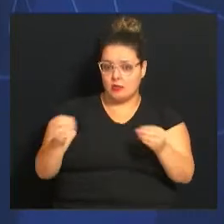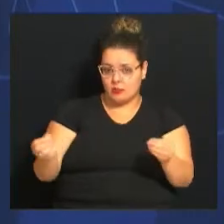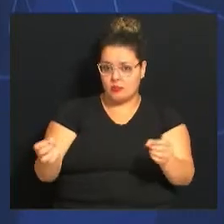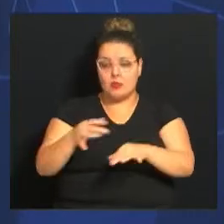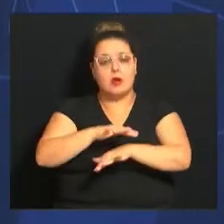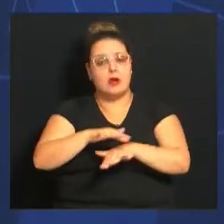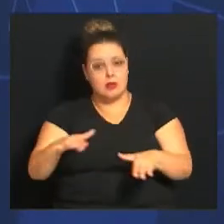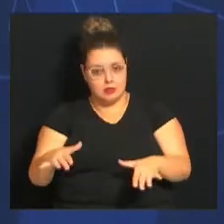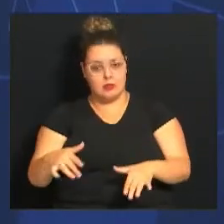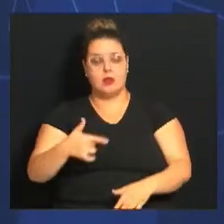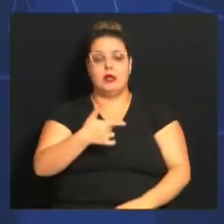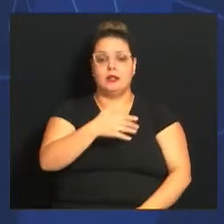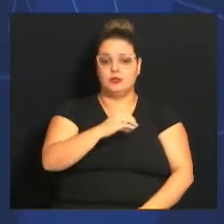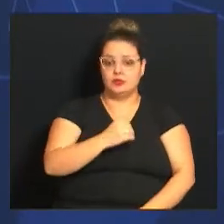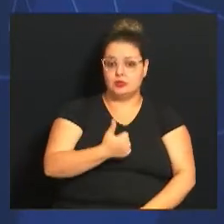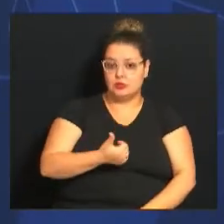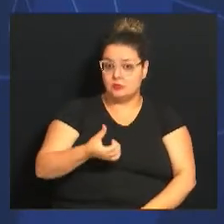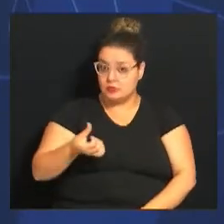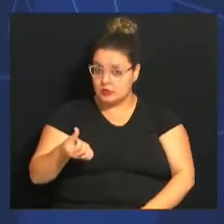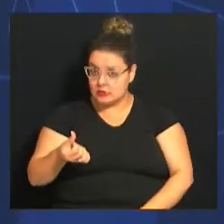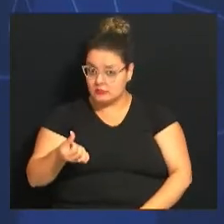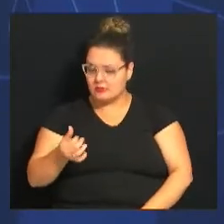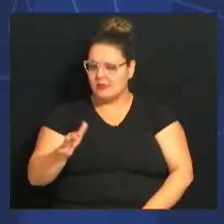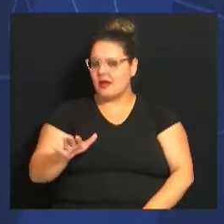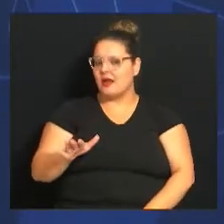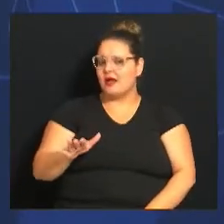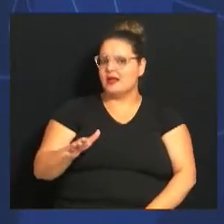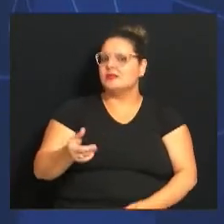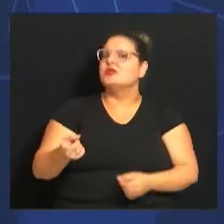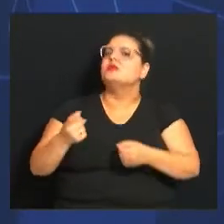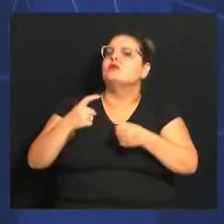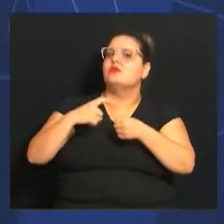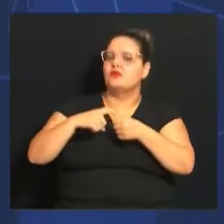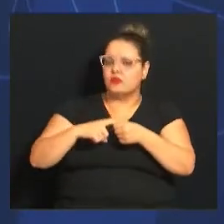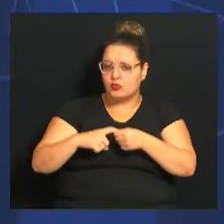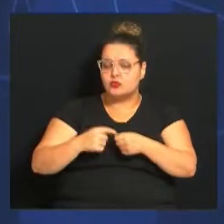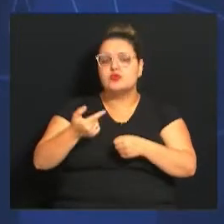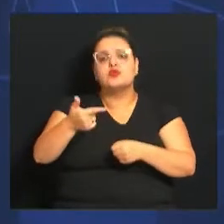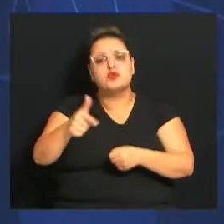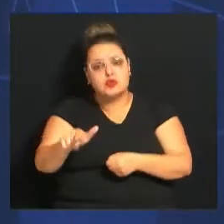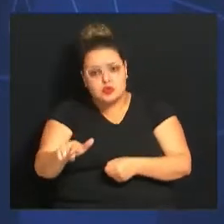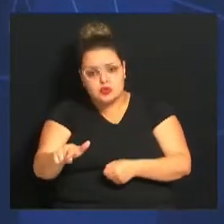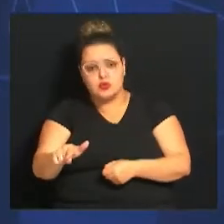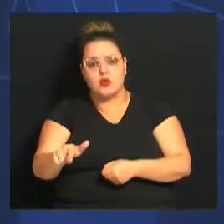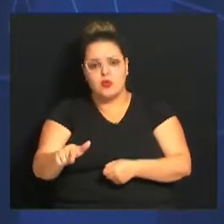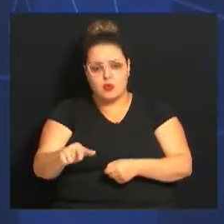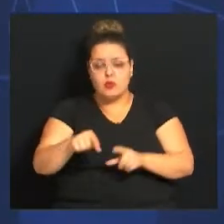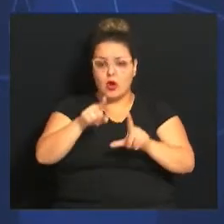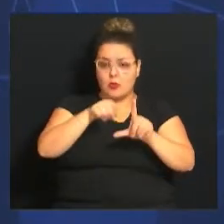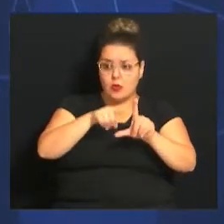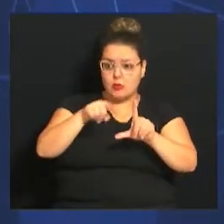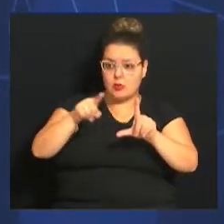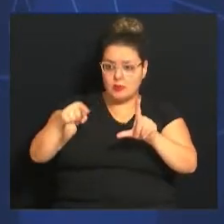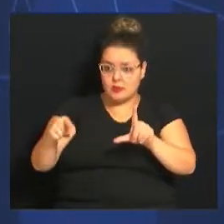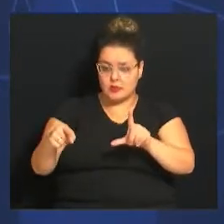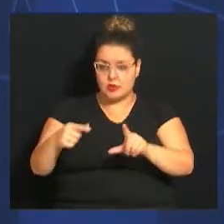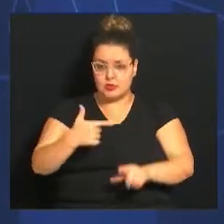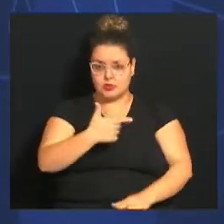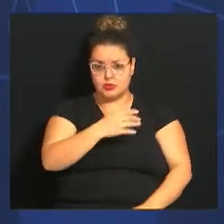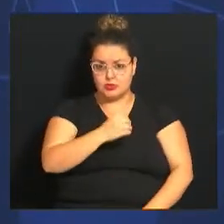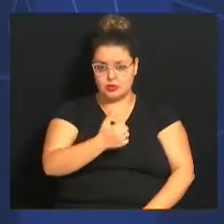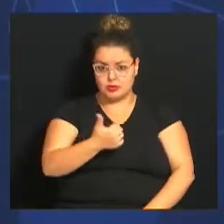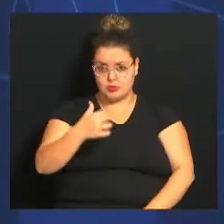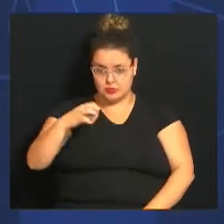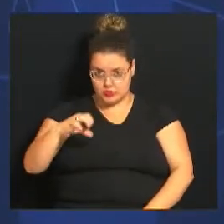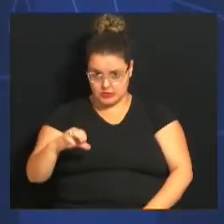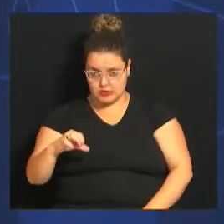em 2016, mas que retornou, né? Com alguns índices desde 2019 em